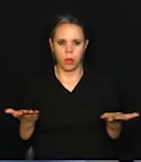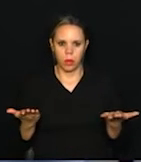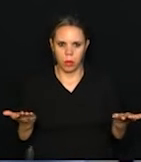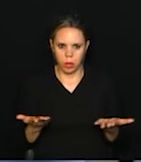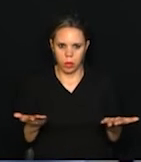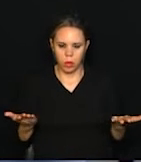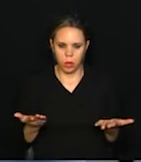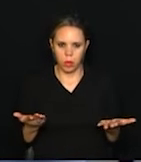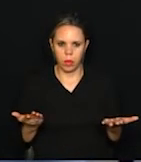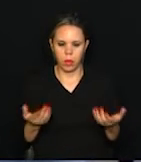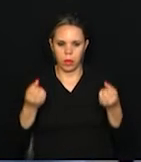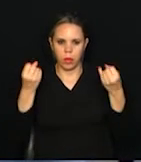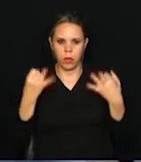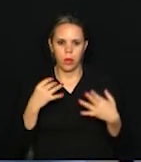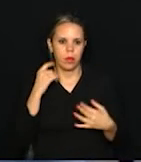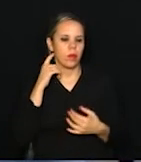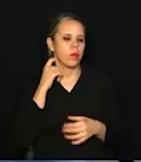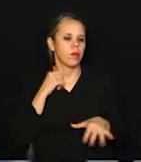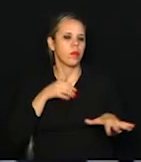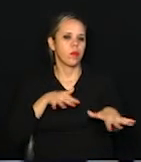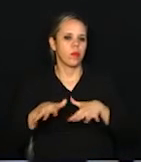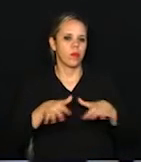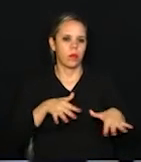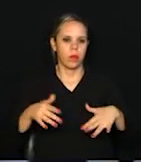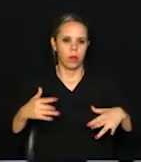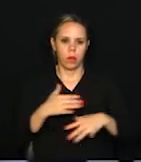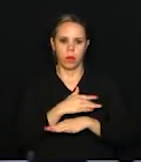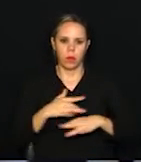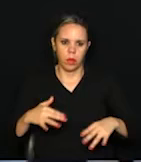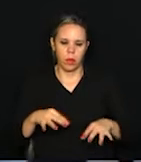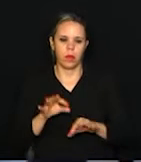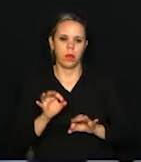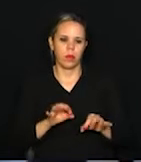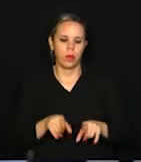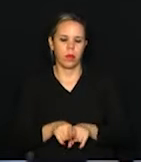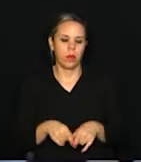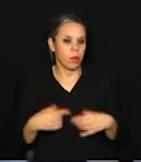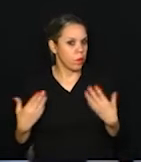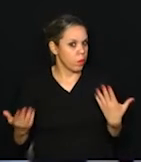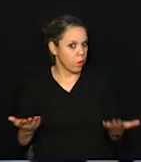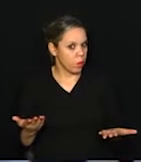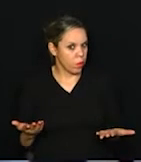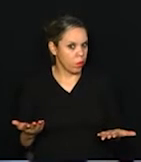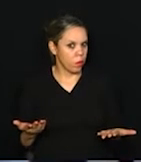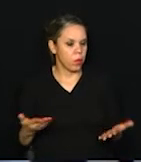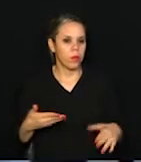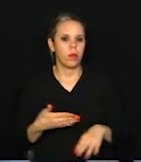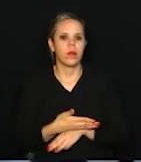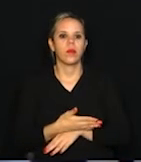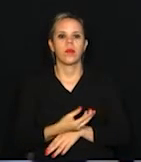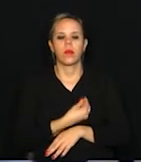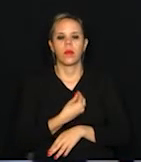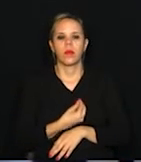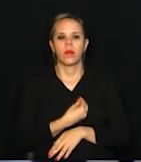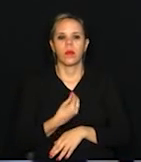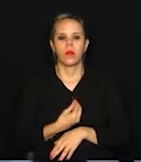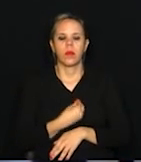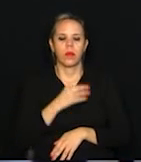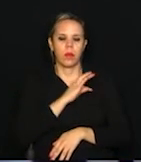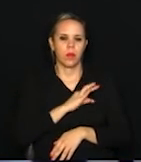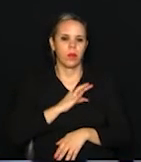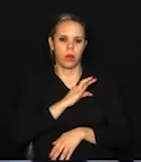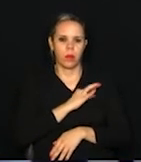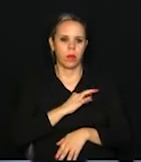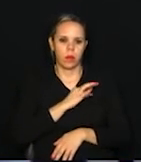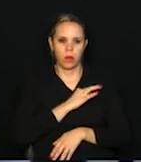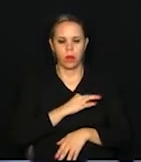sob comando é a mobilidade. A mobilidade, ela interfere na vida de técnicos, de